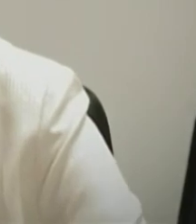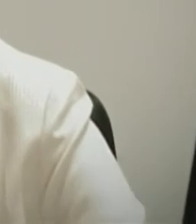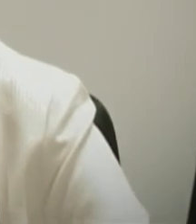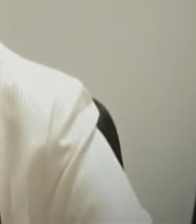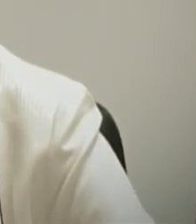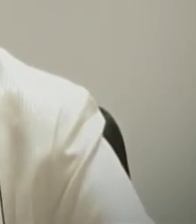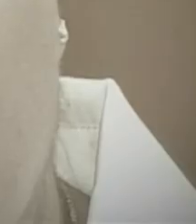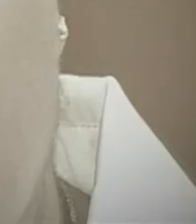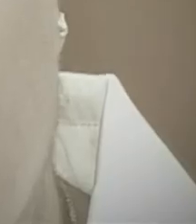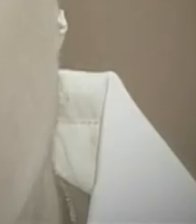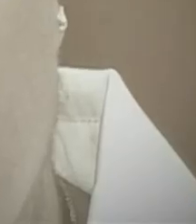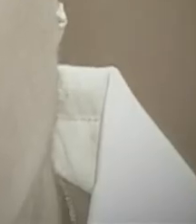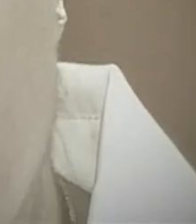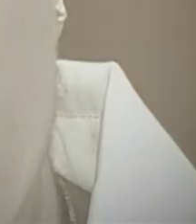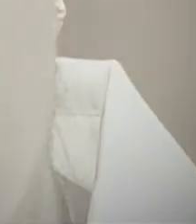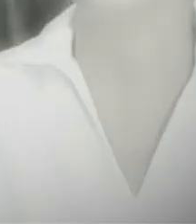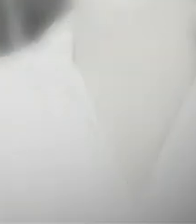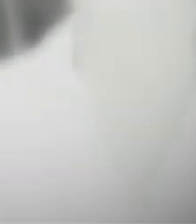o